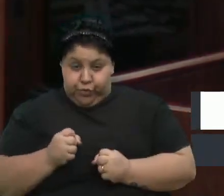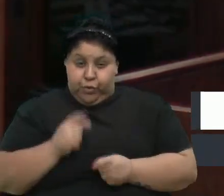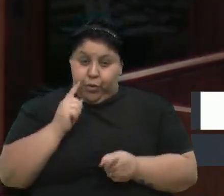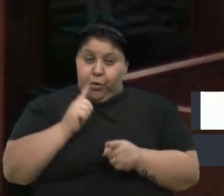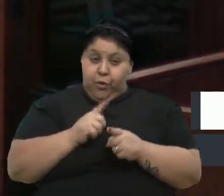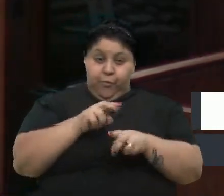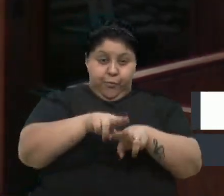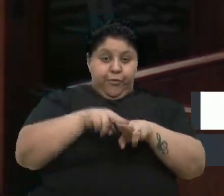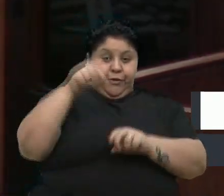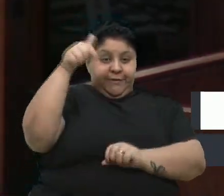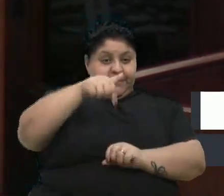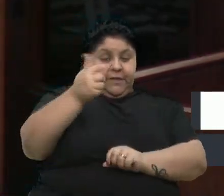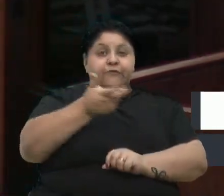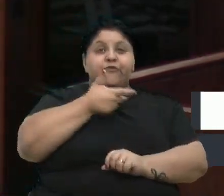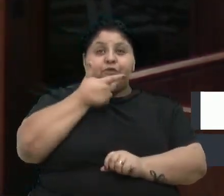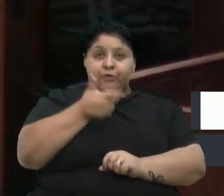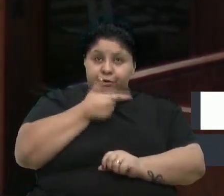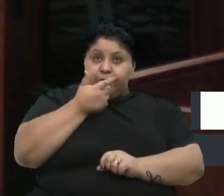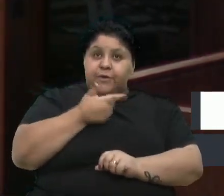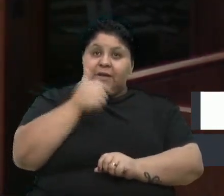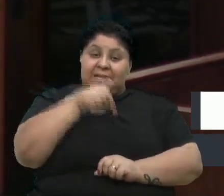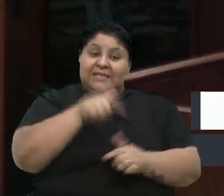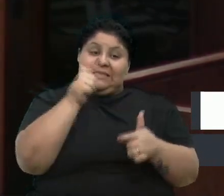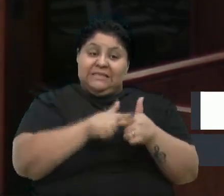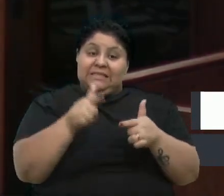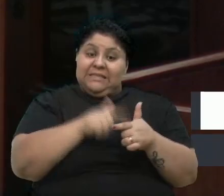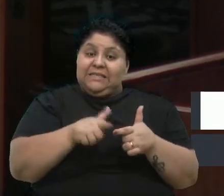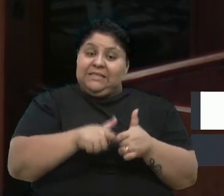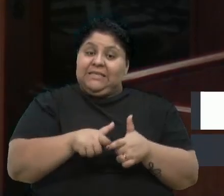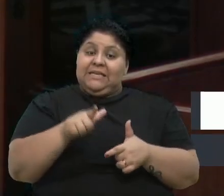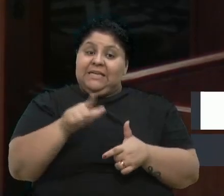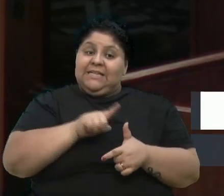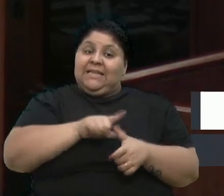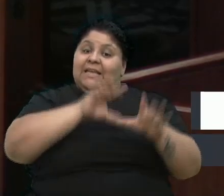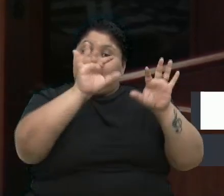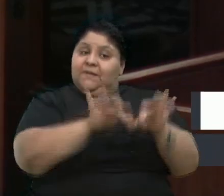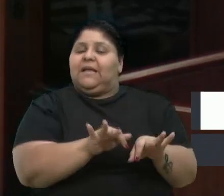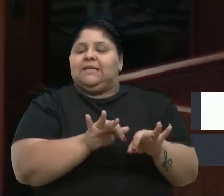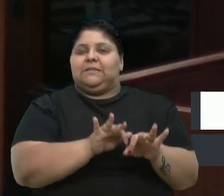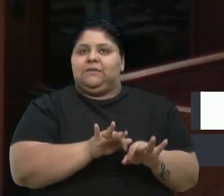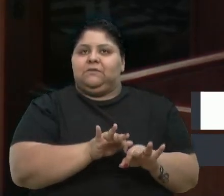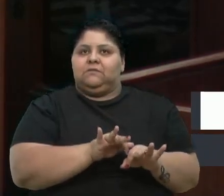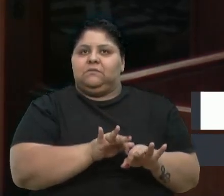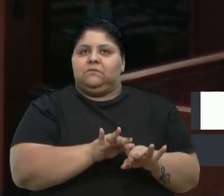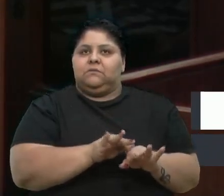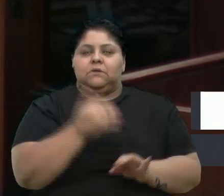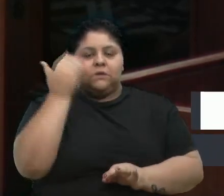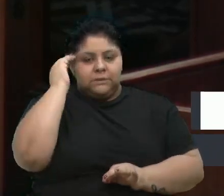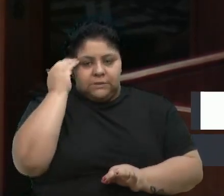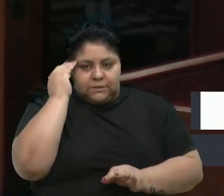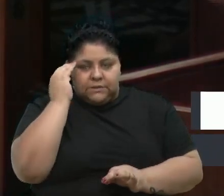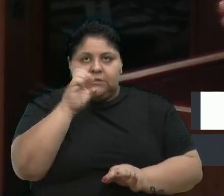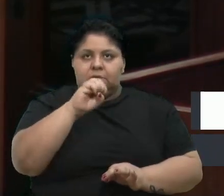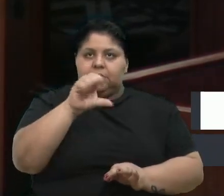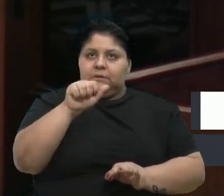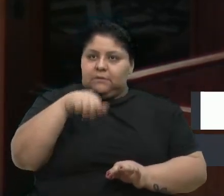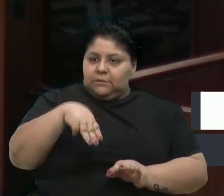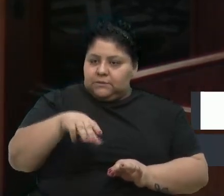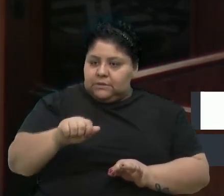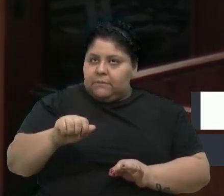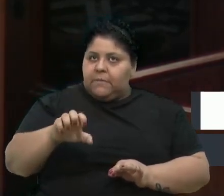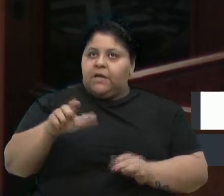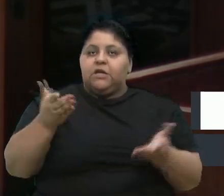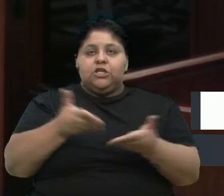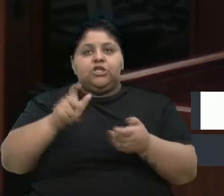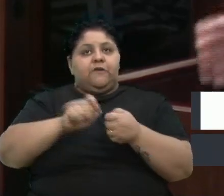estou aqui dizendo que este problema tem que ser sanado. Sei que o SAMAI já fez uma parte,